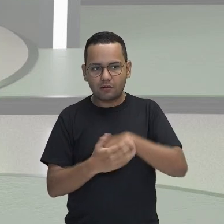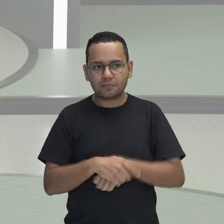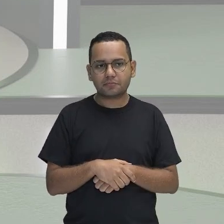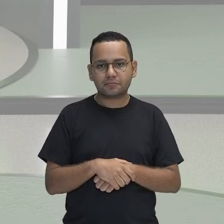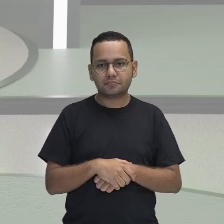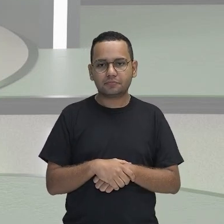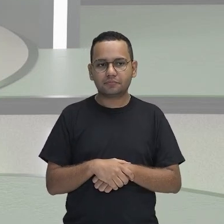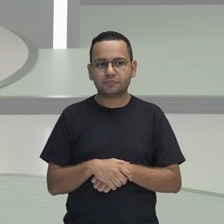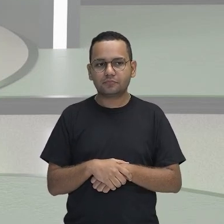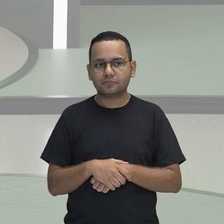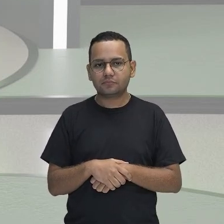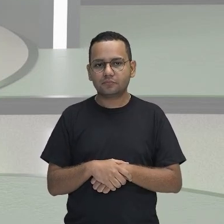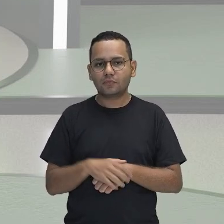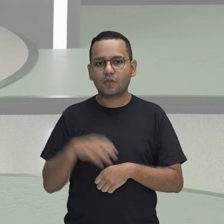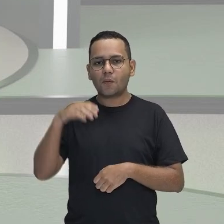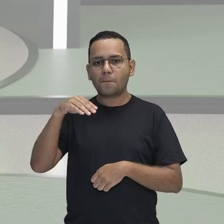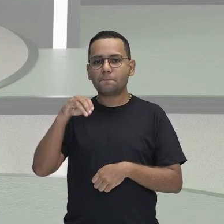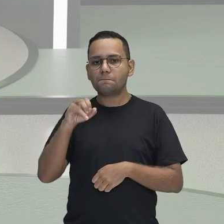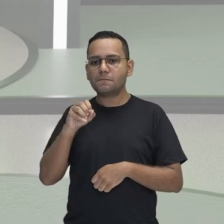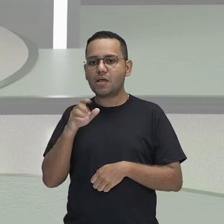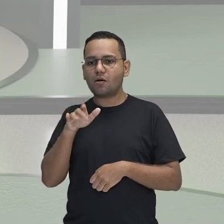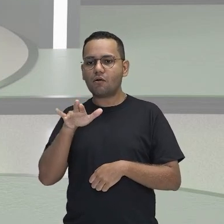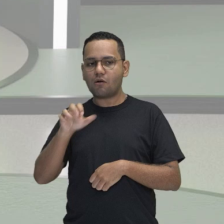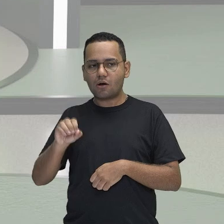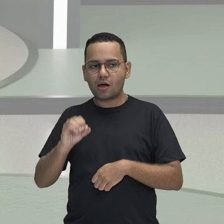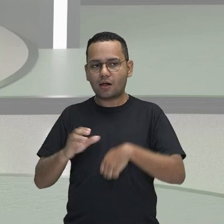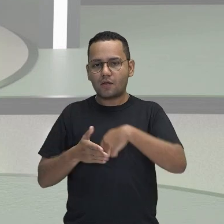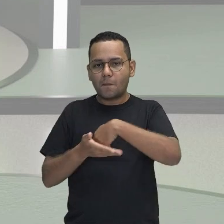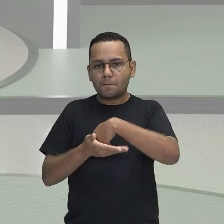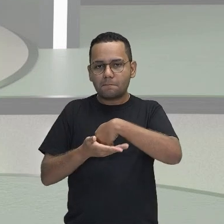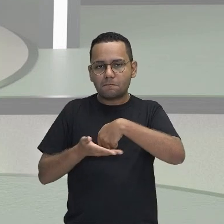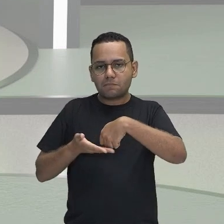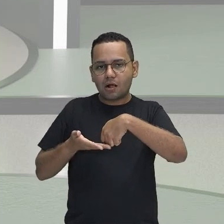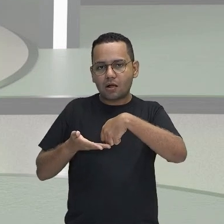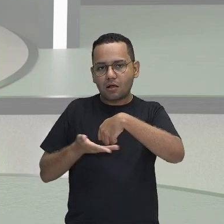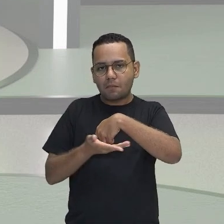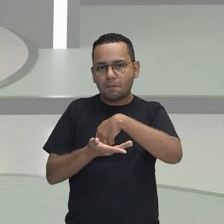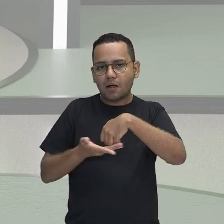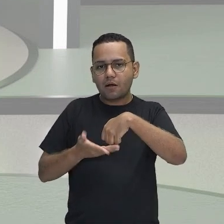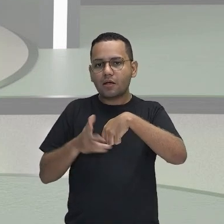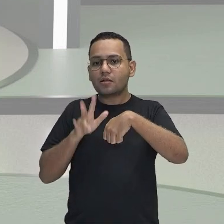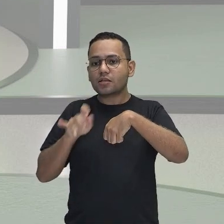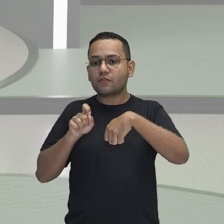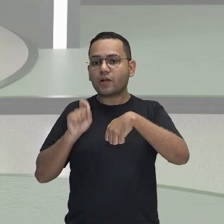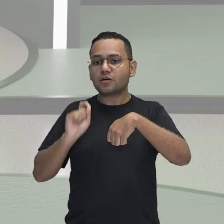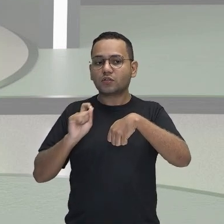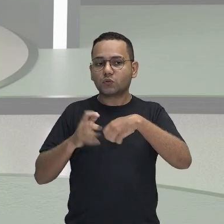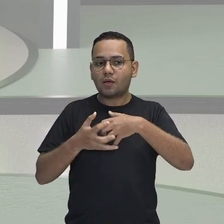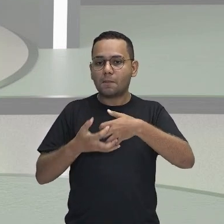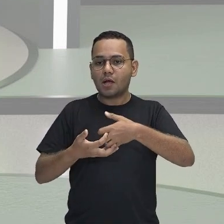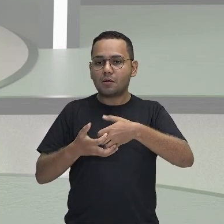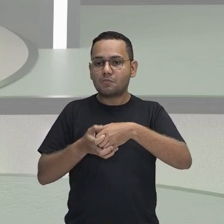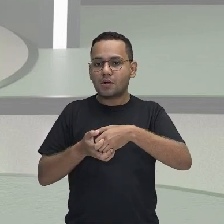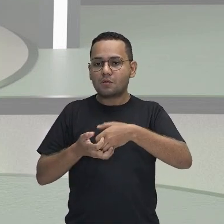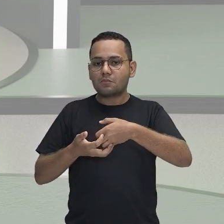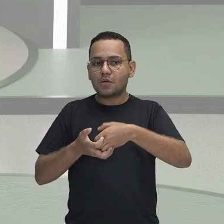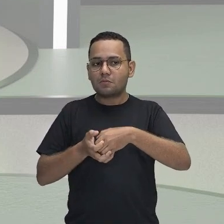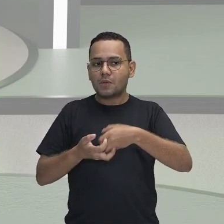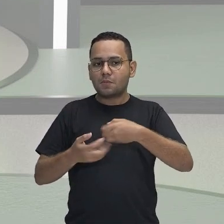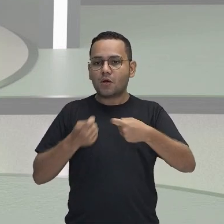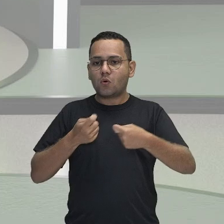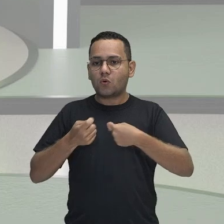camada mediana do coração, que garante o correto bombeamento do sangue de acordo com as